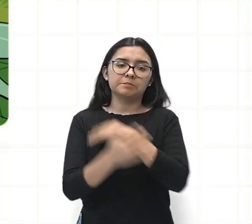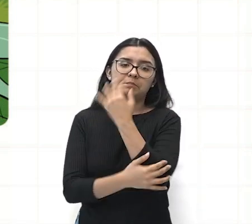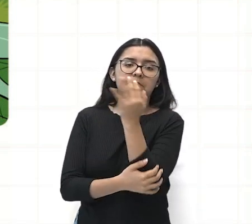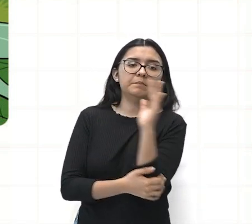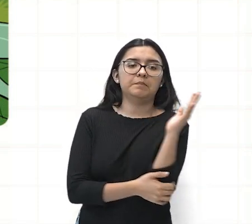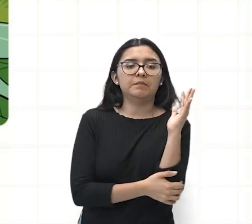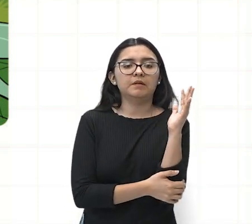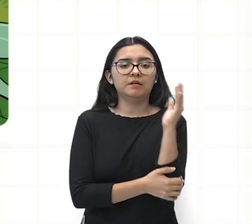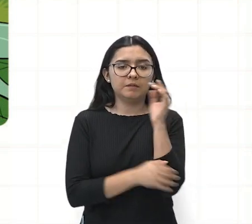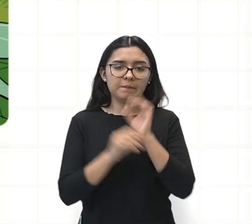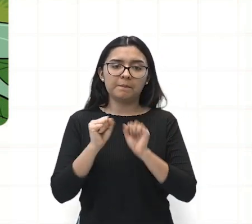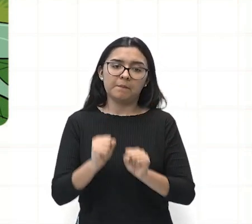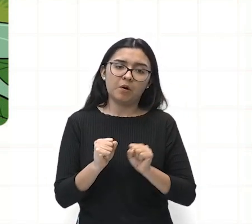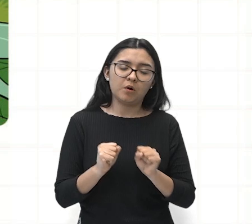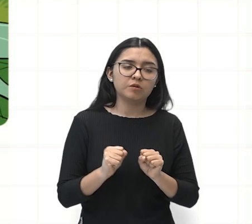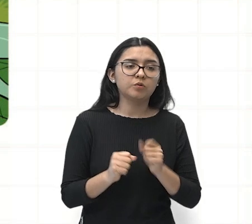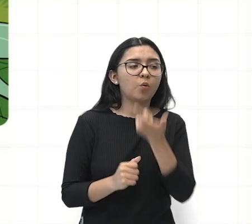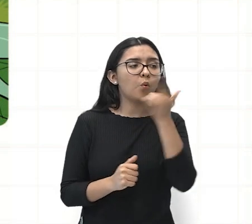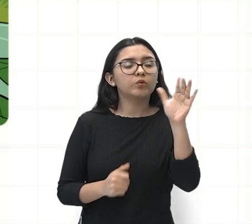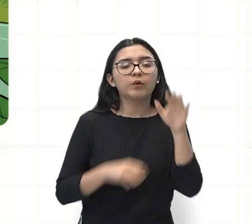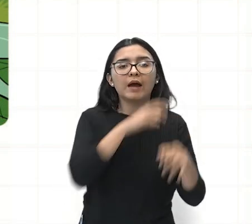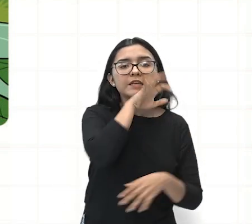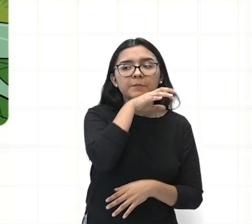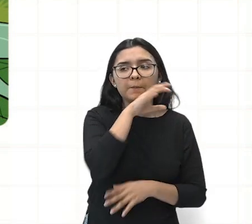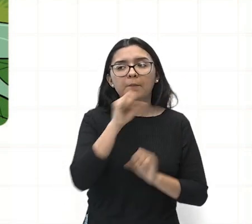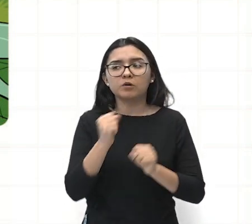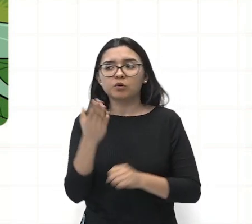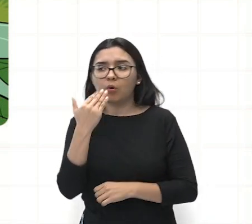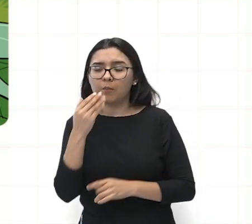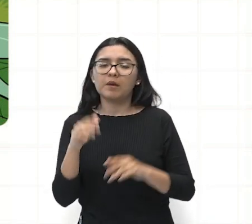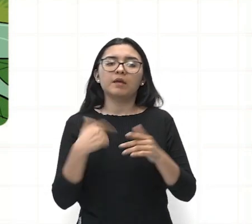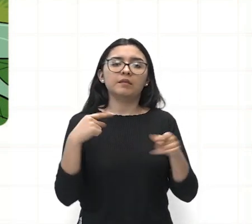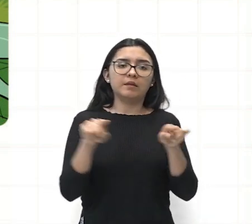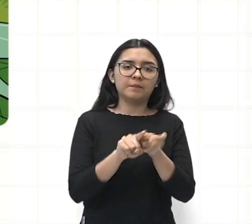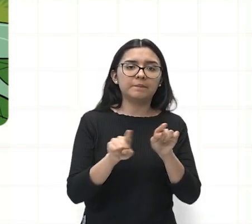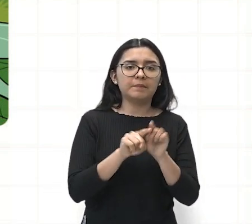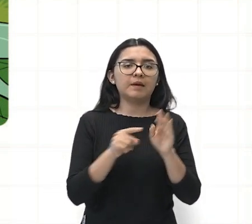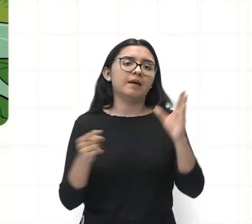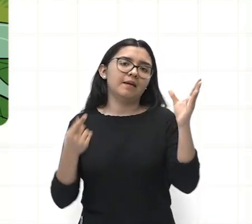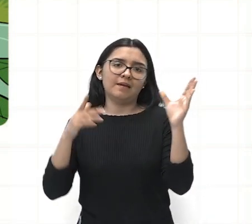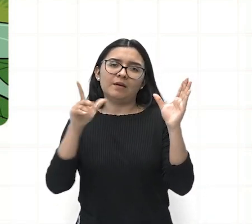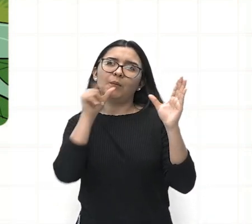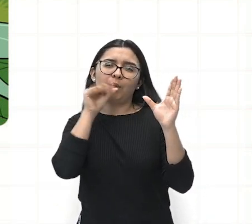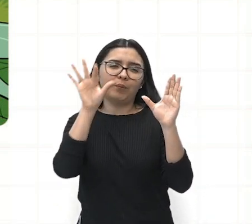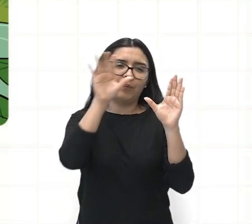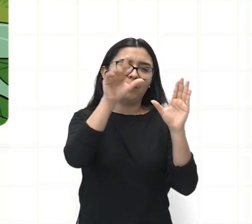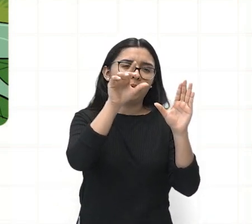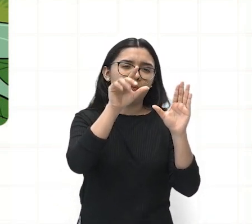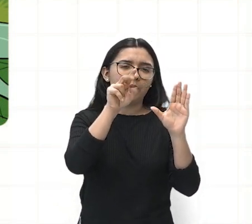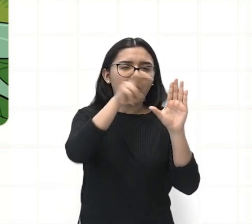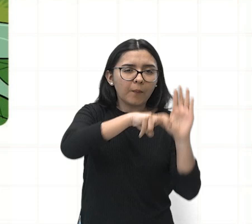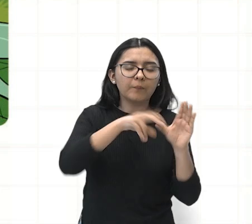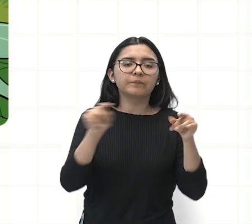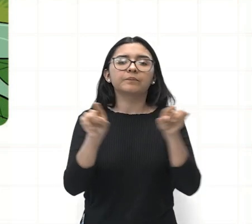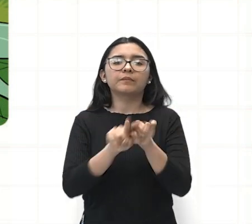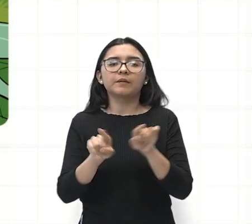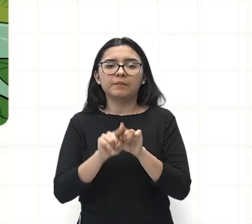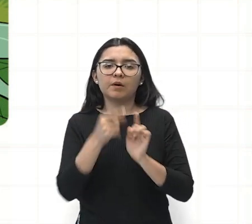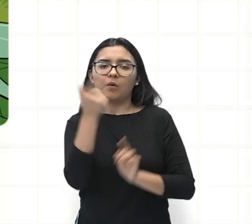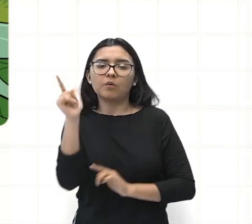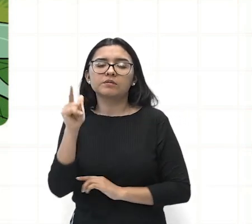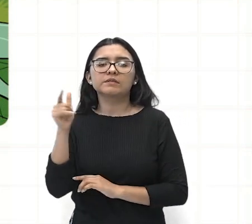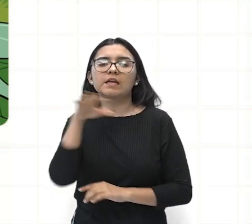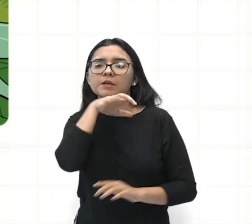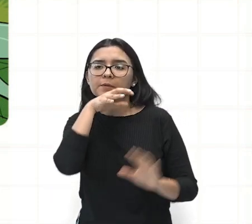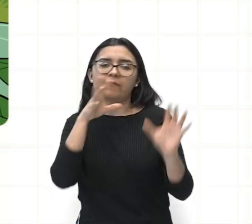podem servir de alimentação e de moradia para alguns animais. Nós temos alguns animais que vão se alimentar dessas plantas